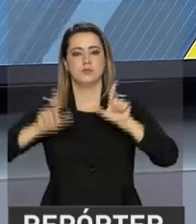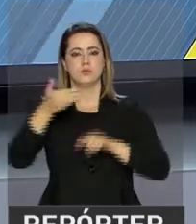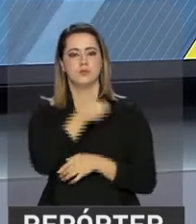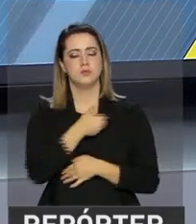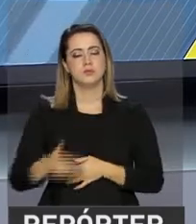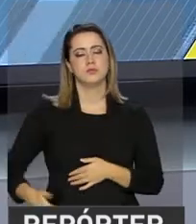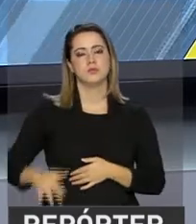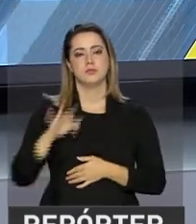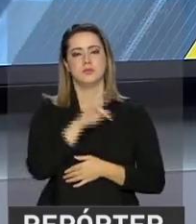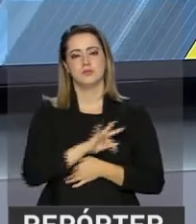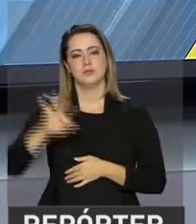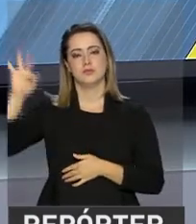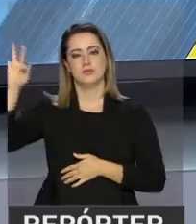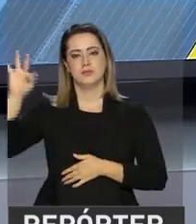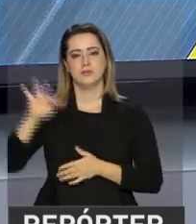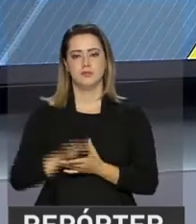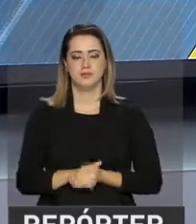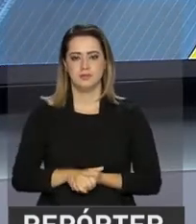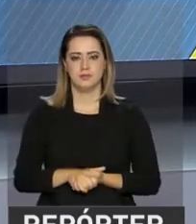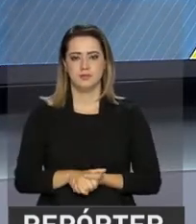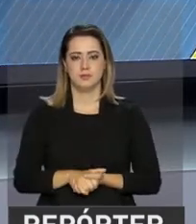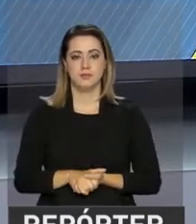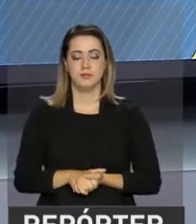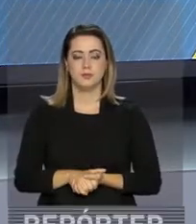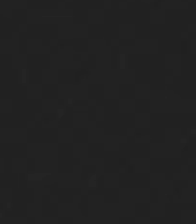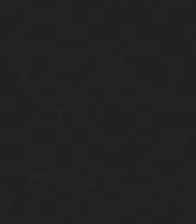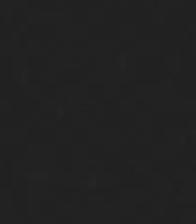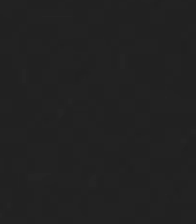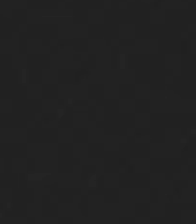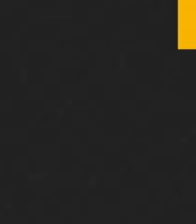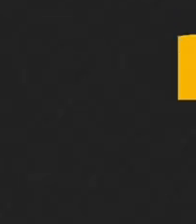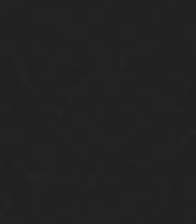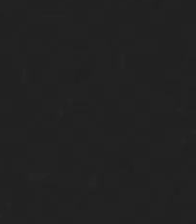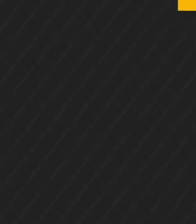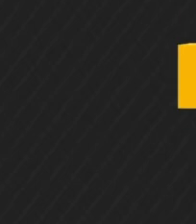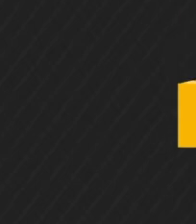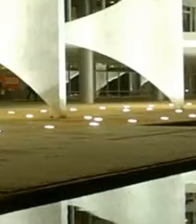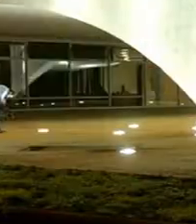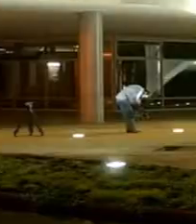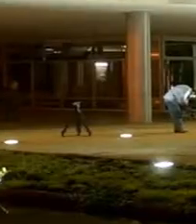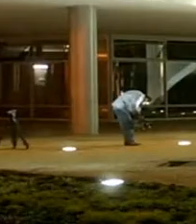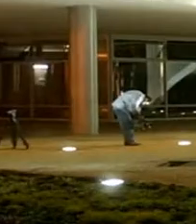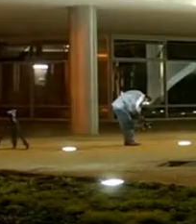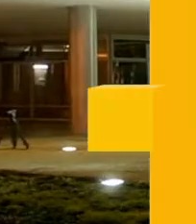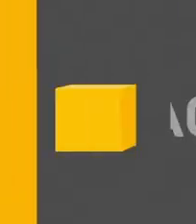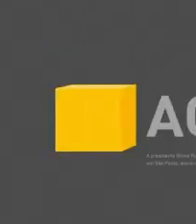continue com a gente na NBR, a TV do Governo Federal. Thank you.